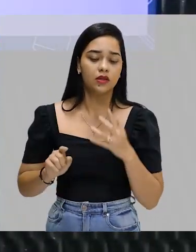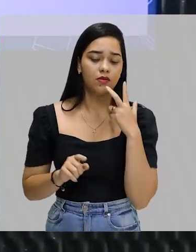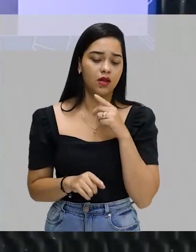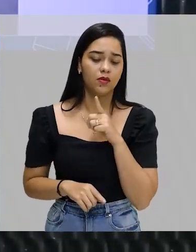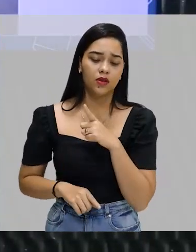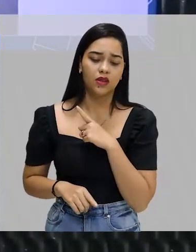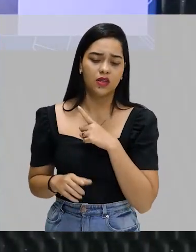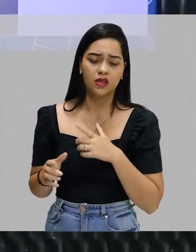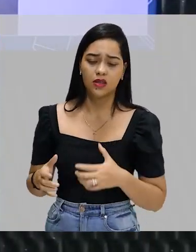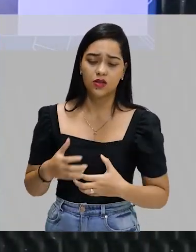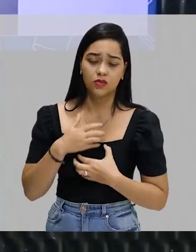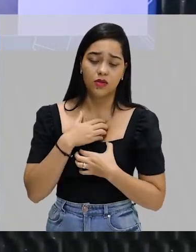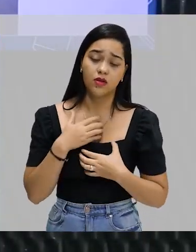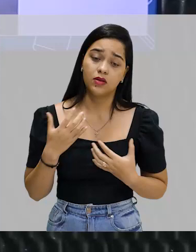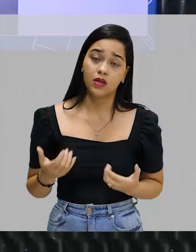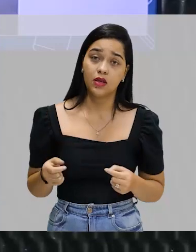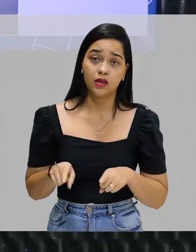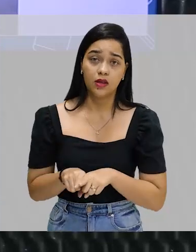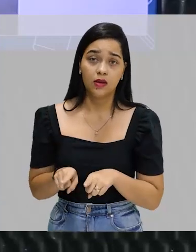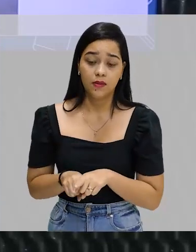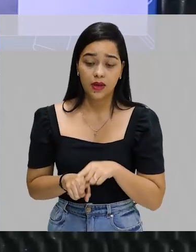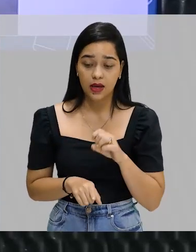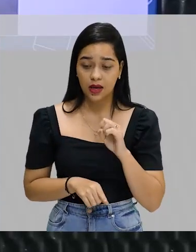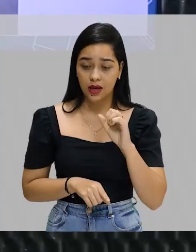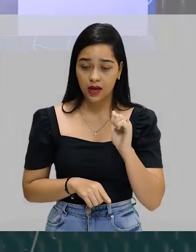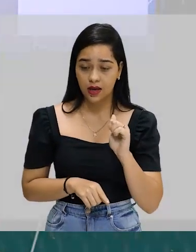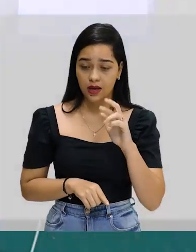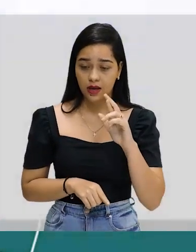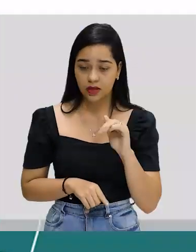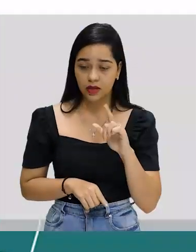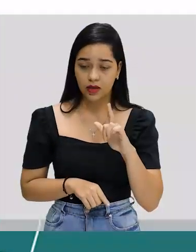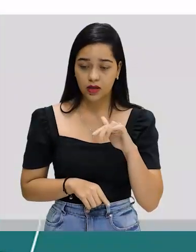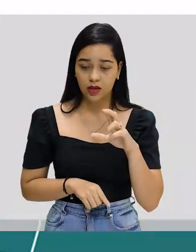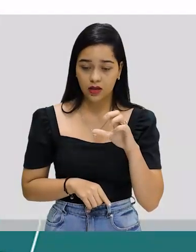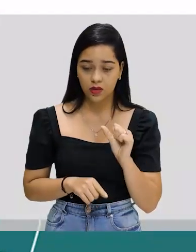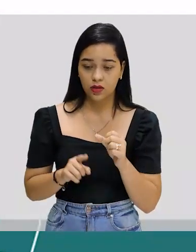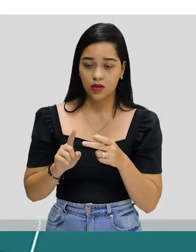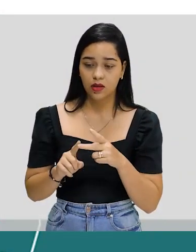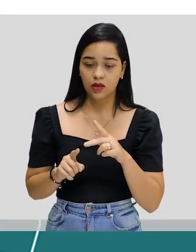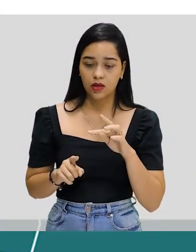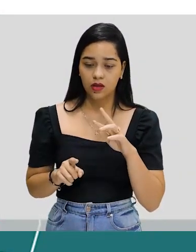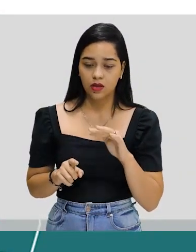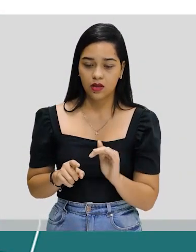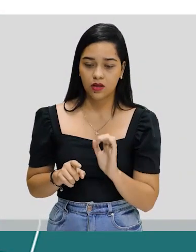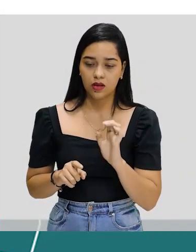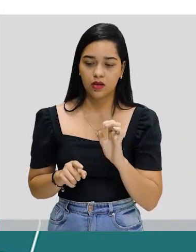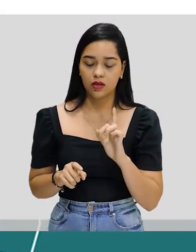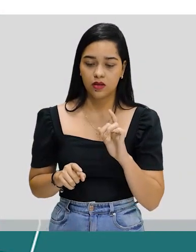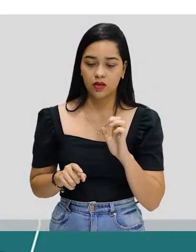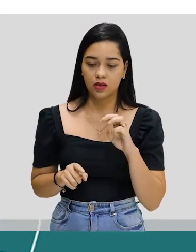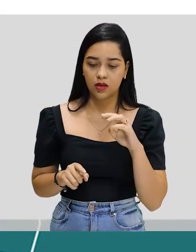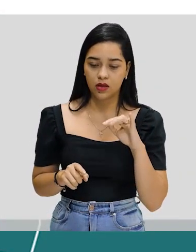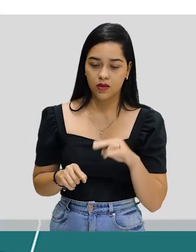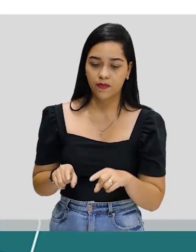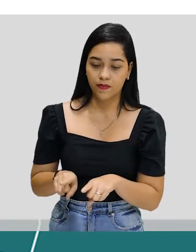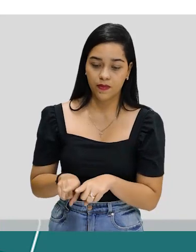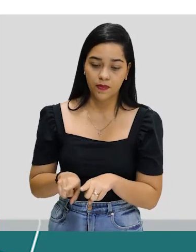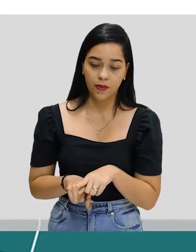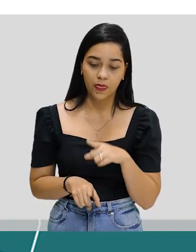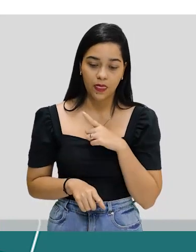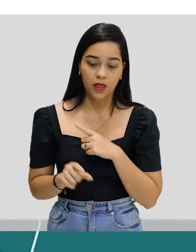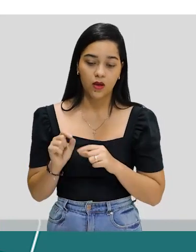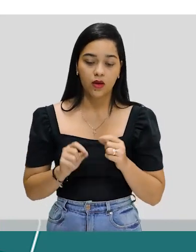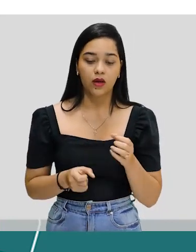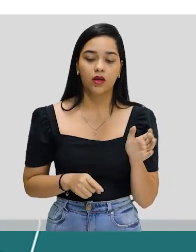trazer sentimentos. E aí, a Sarah Lucas e a Tracy Emin fazem obras provocativas, essa é uma artista, onde